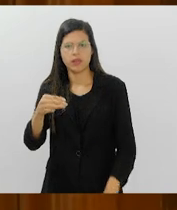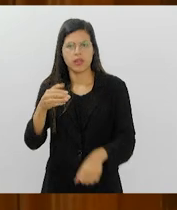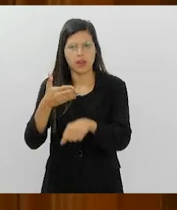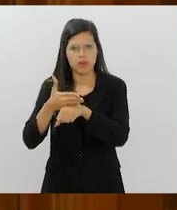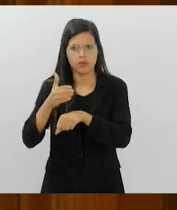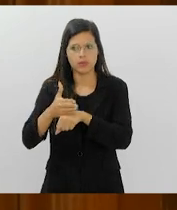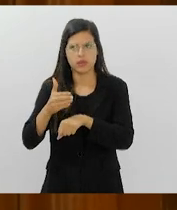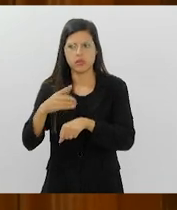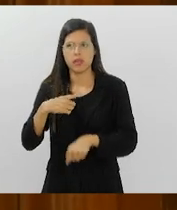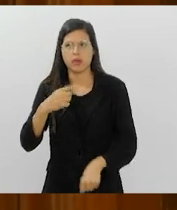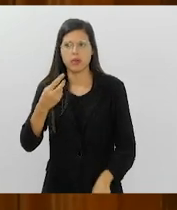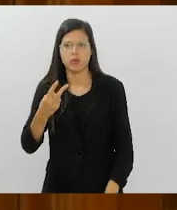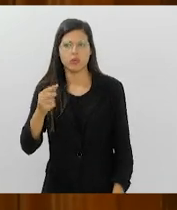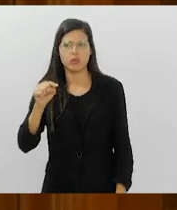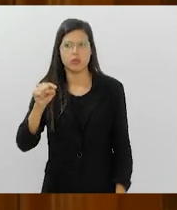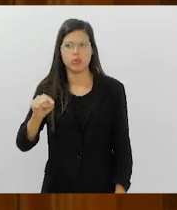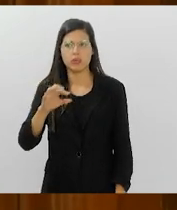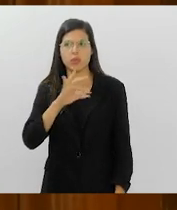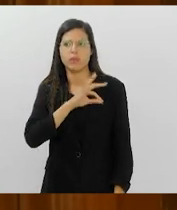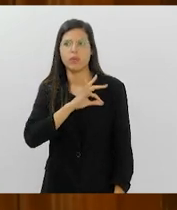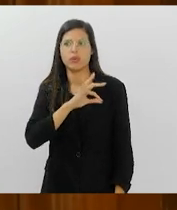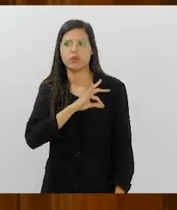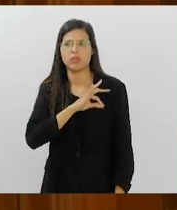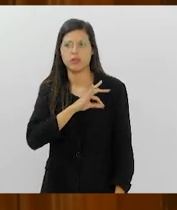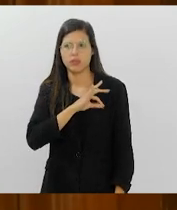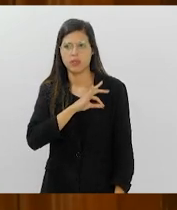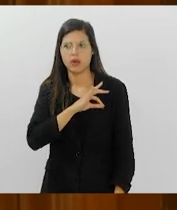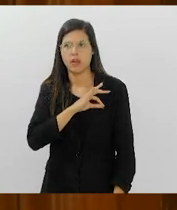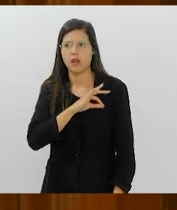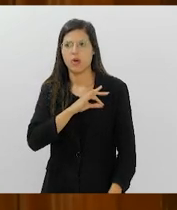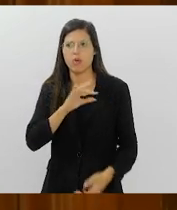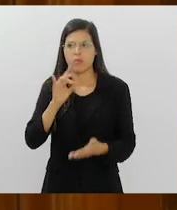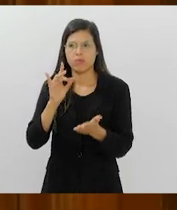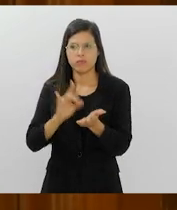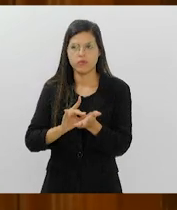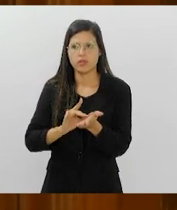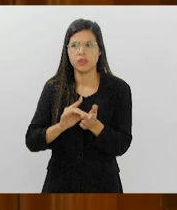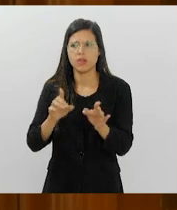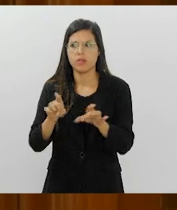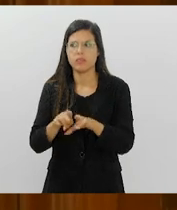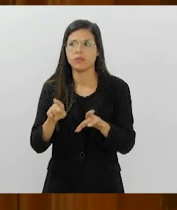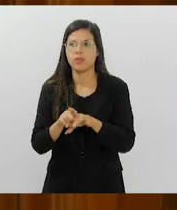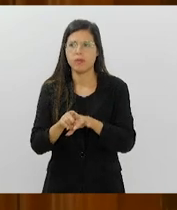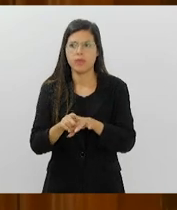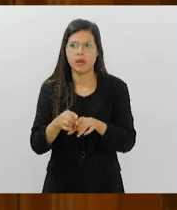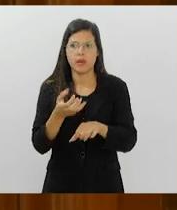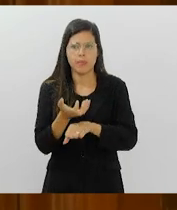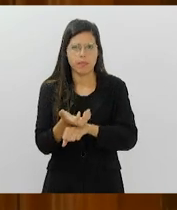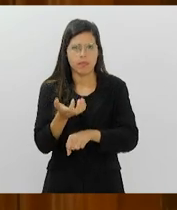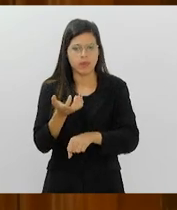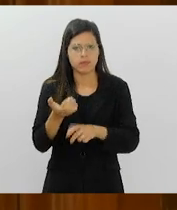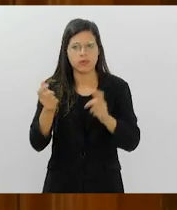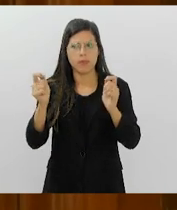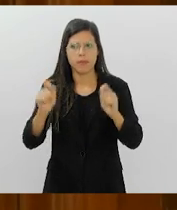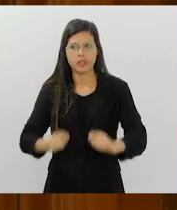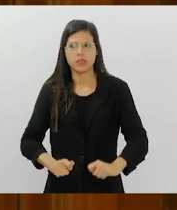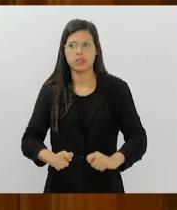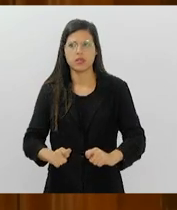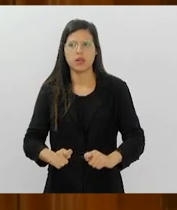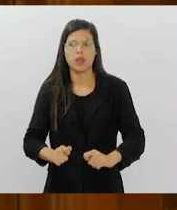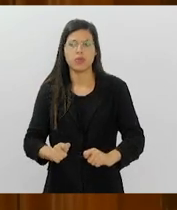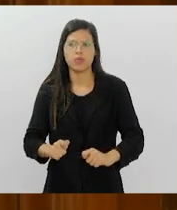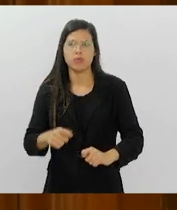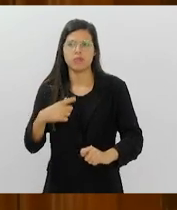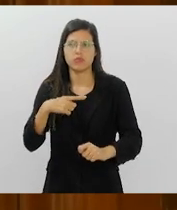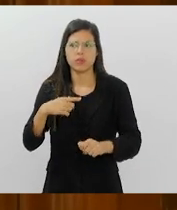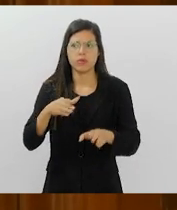quase 2 mil policiais, dentre oficiais e praças, que foram capacitados, é lógico, protocolos